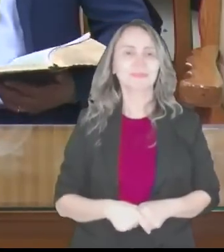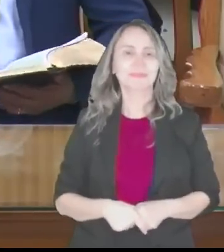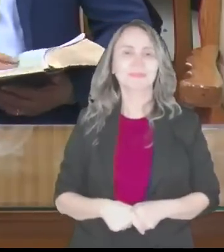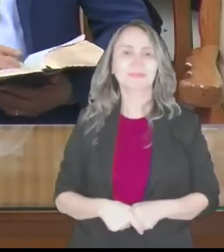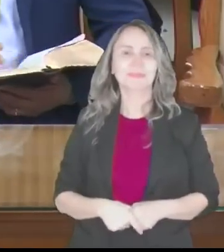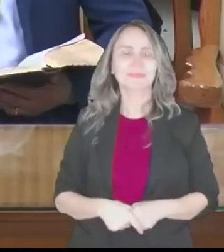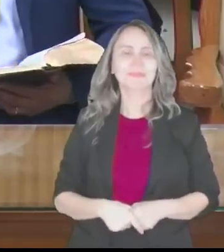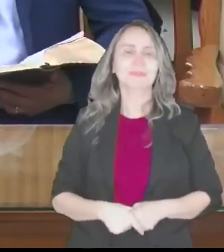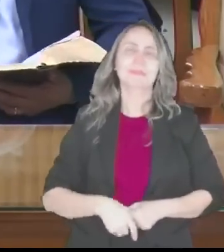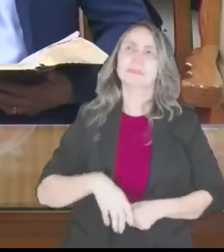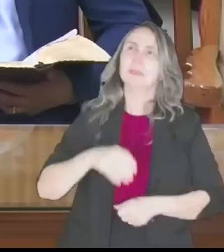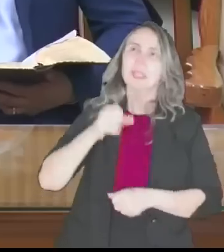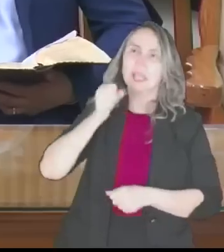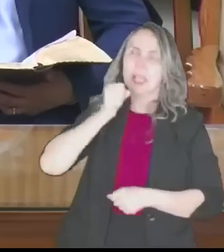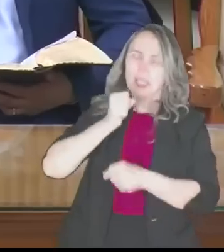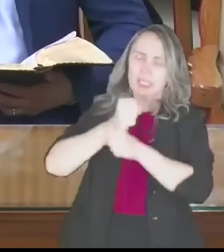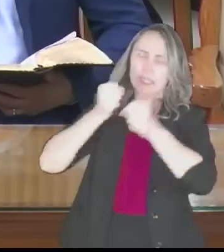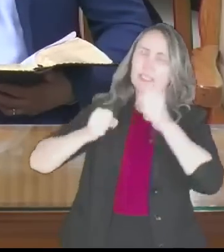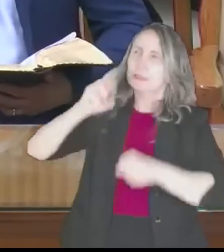Grande é o Senhor Jesus Cristo.